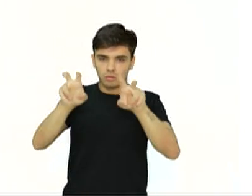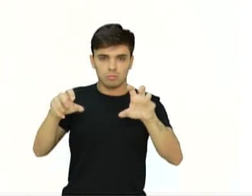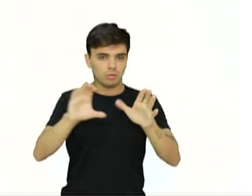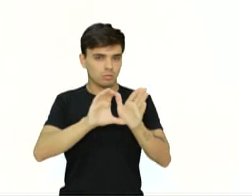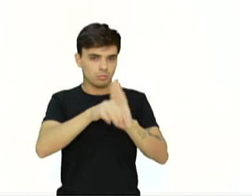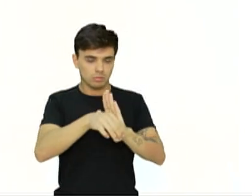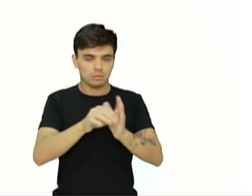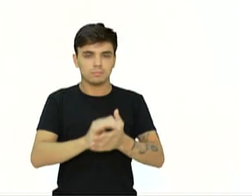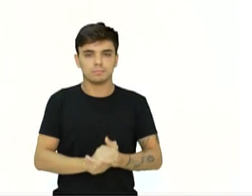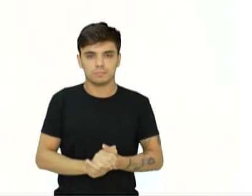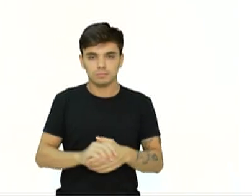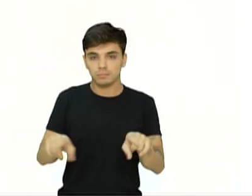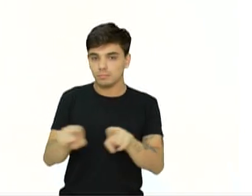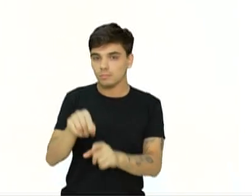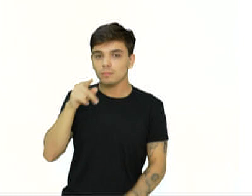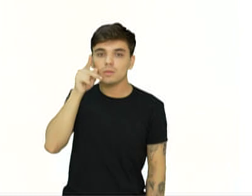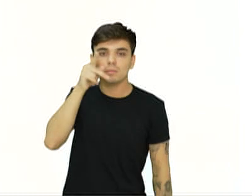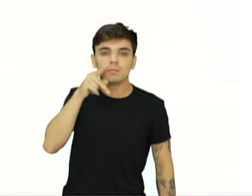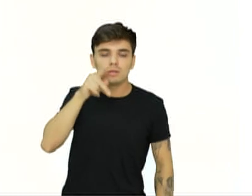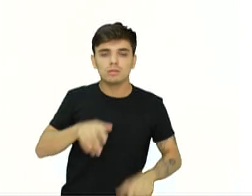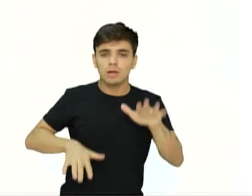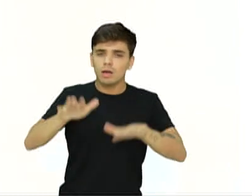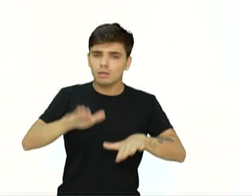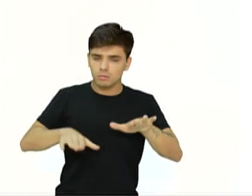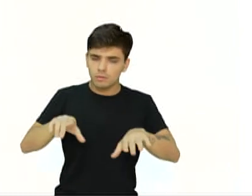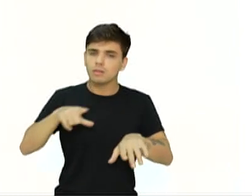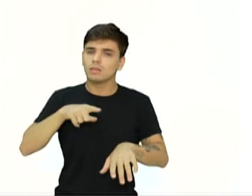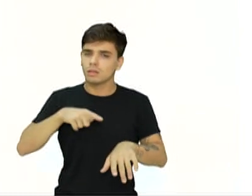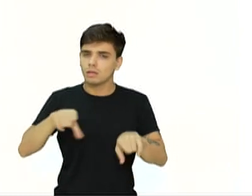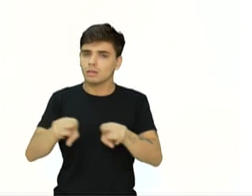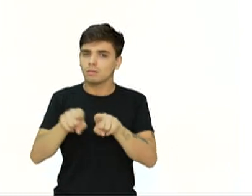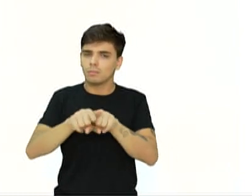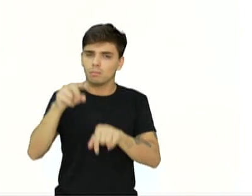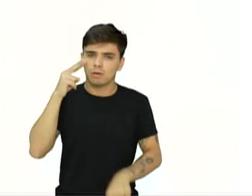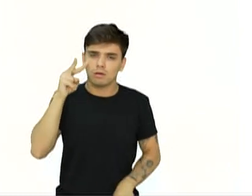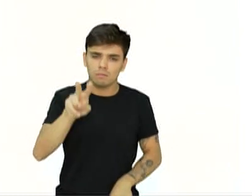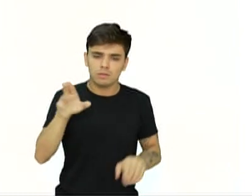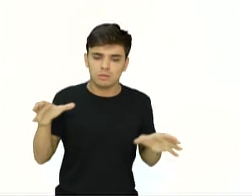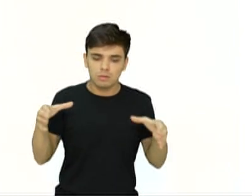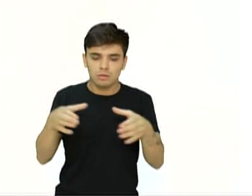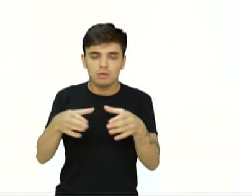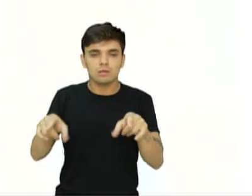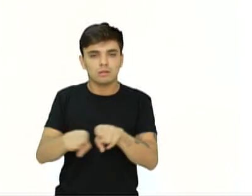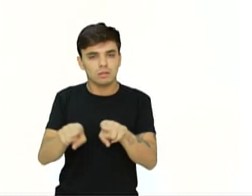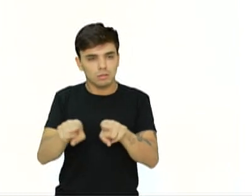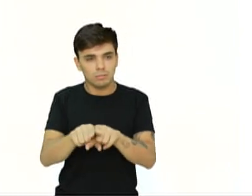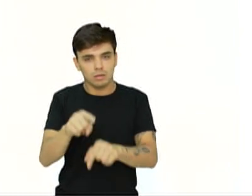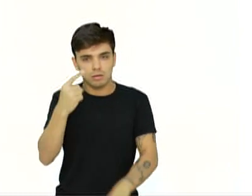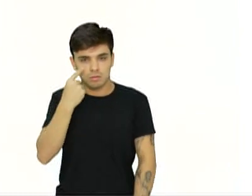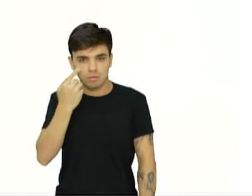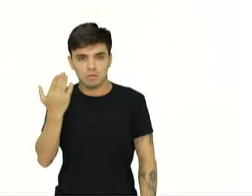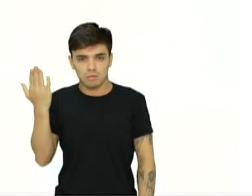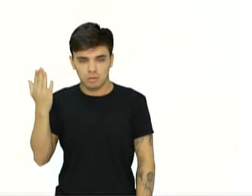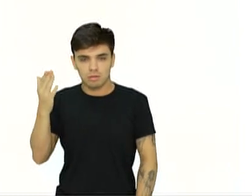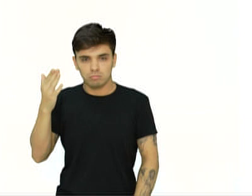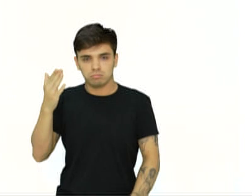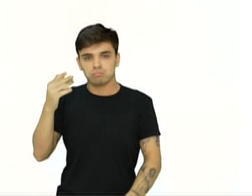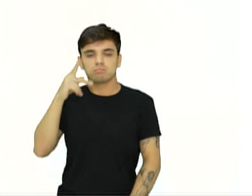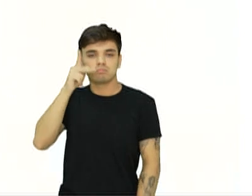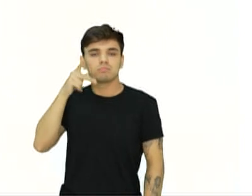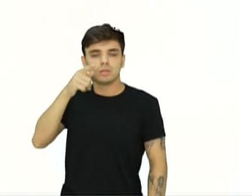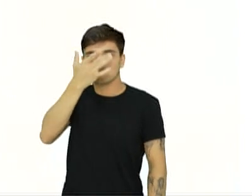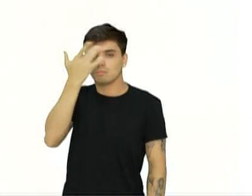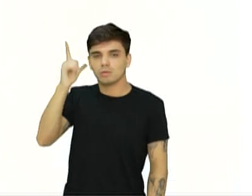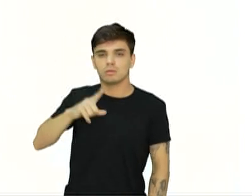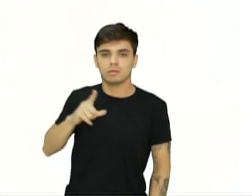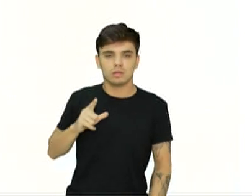conceito, né? Política também, muitas vezes, uma visão mais limitada, atrela a política àqueles que